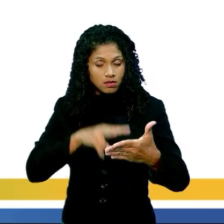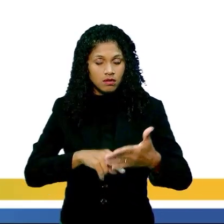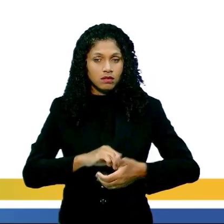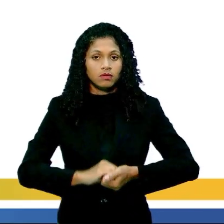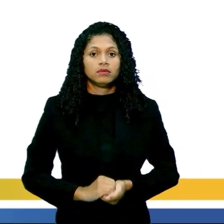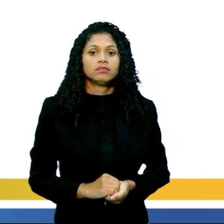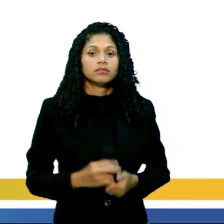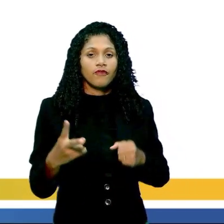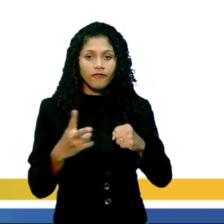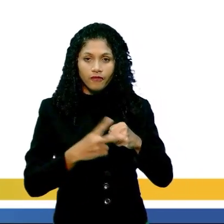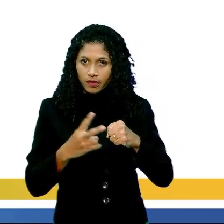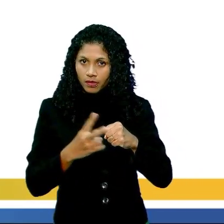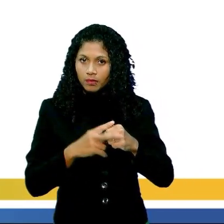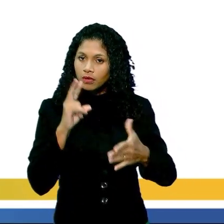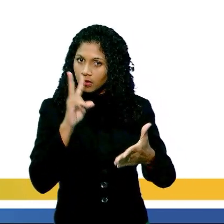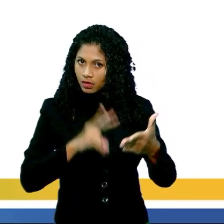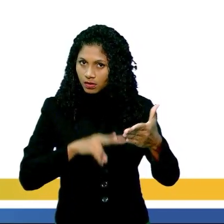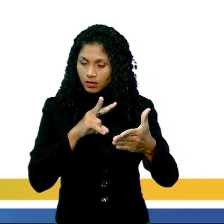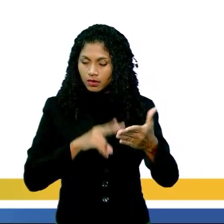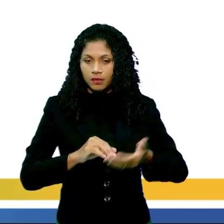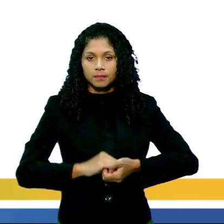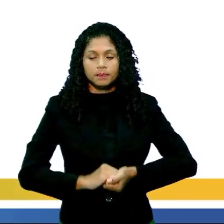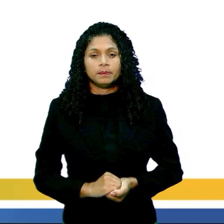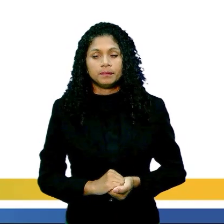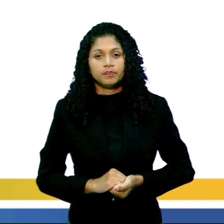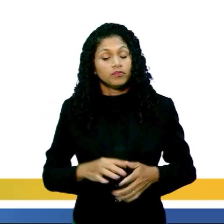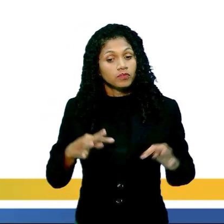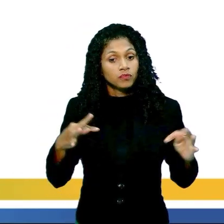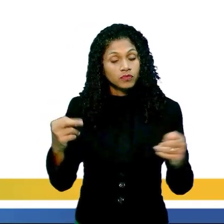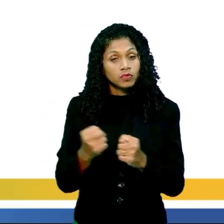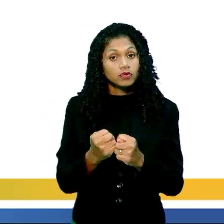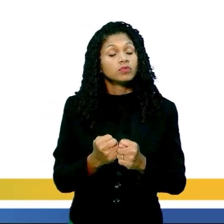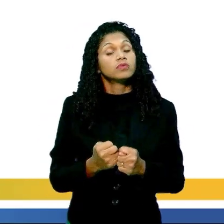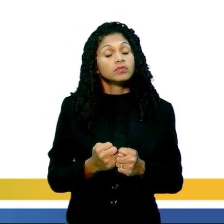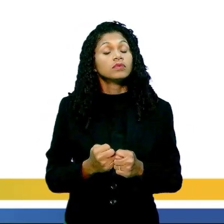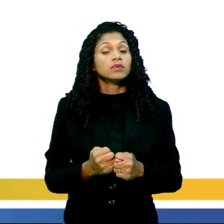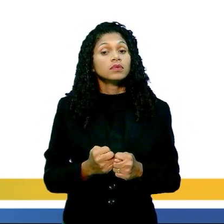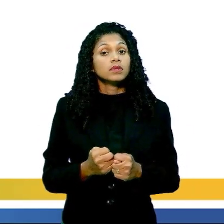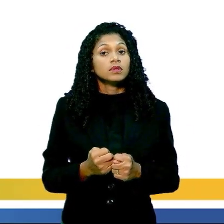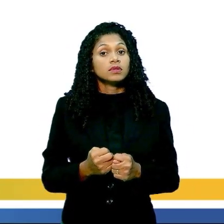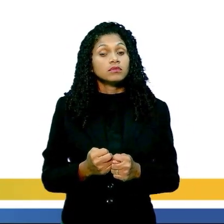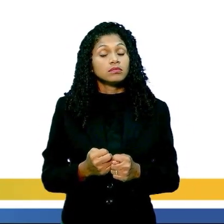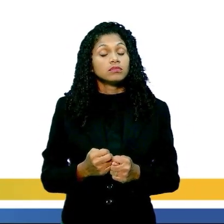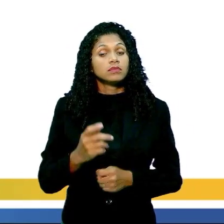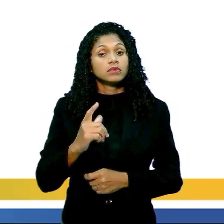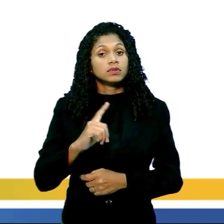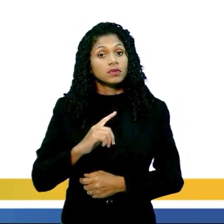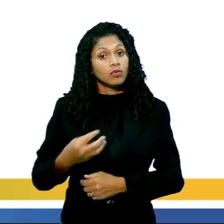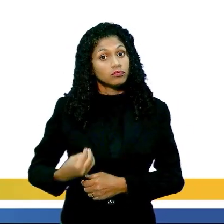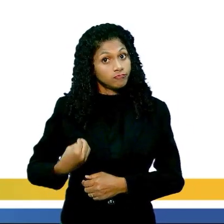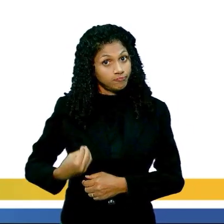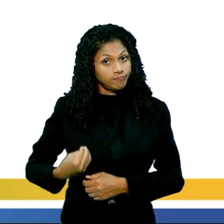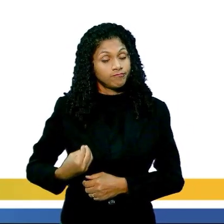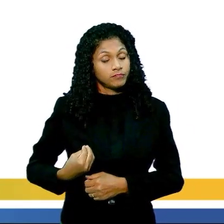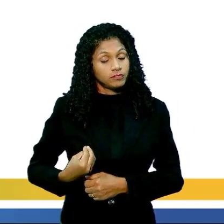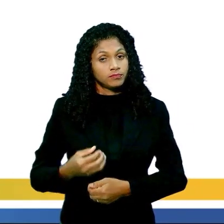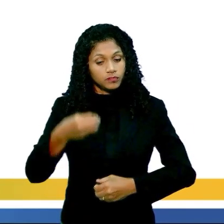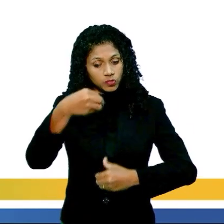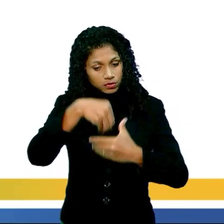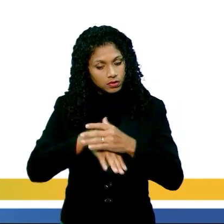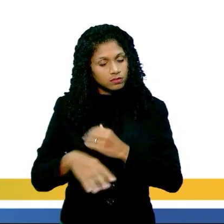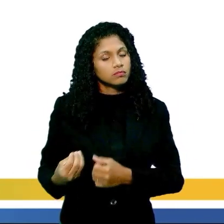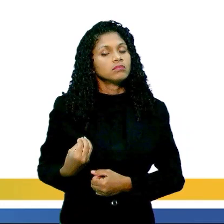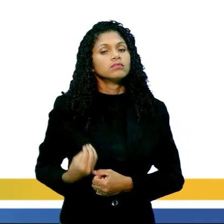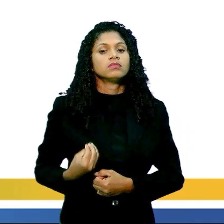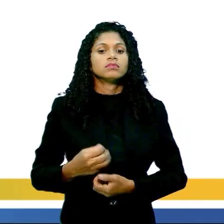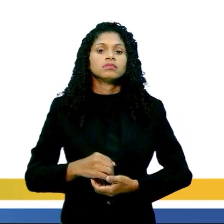ok? Eu sempre leio. Todas essas ações estão situadas no presente.